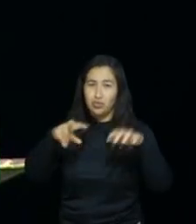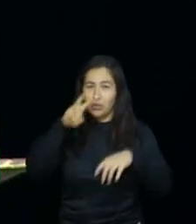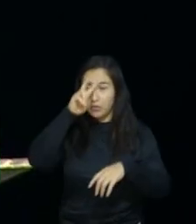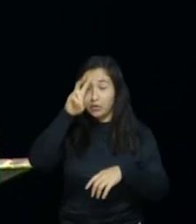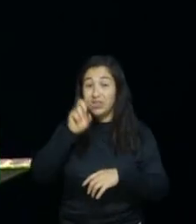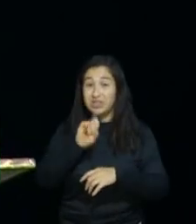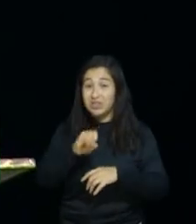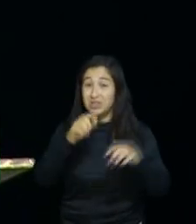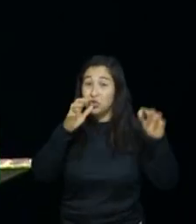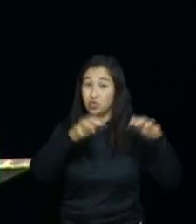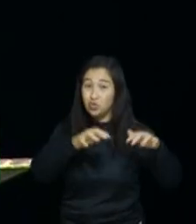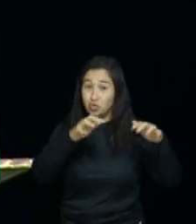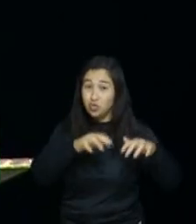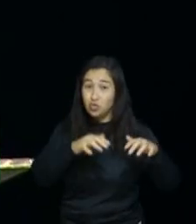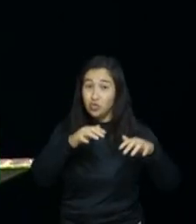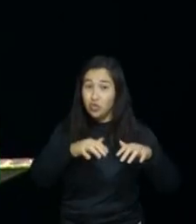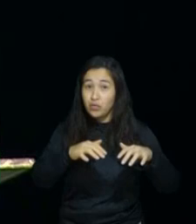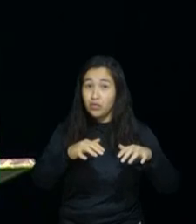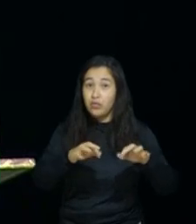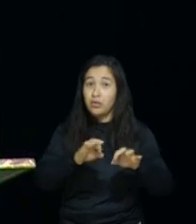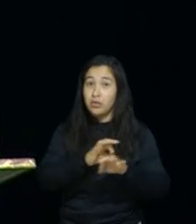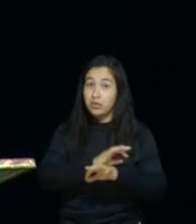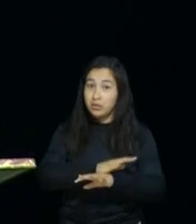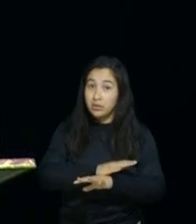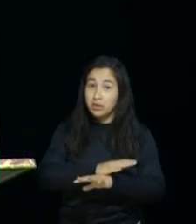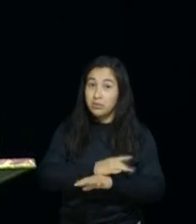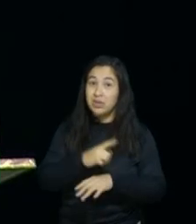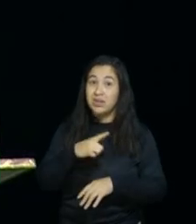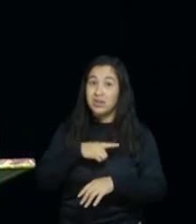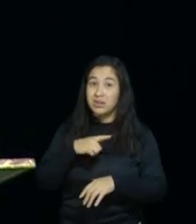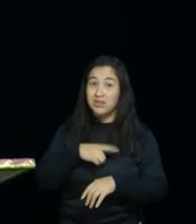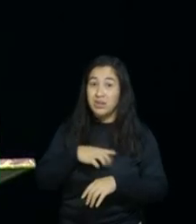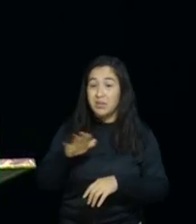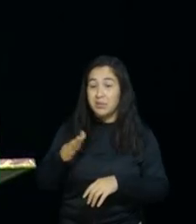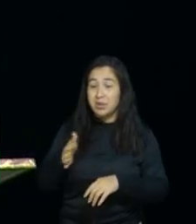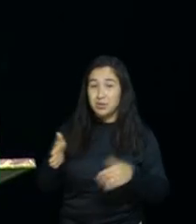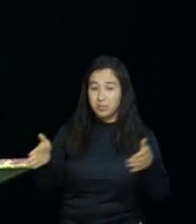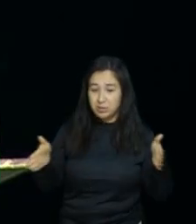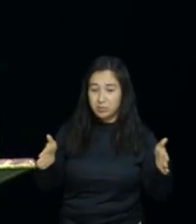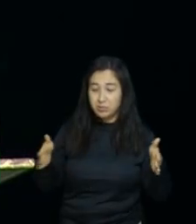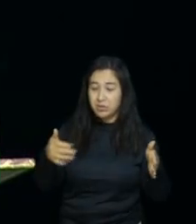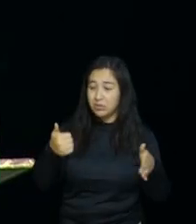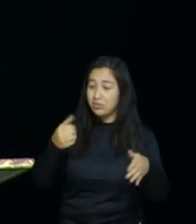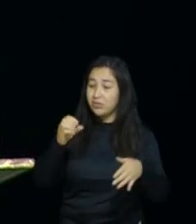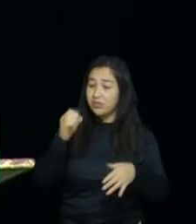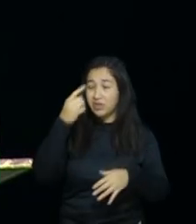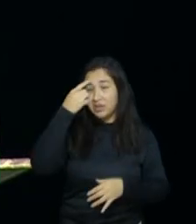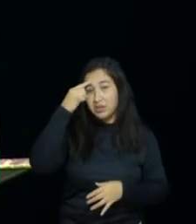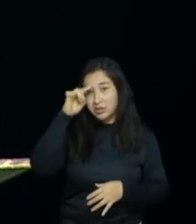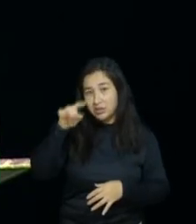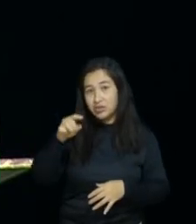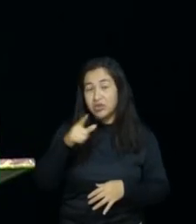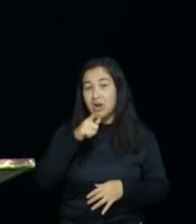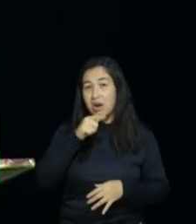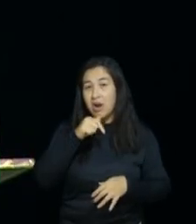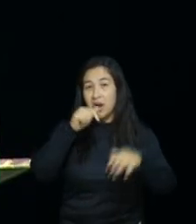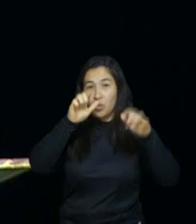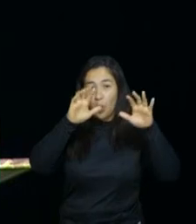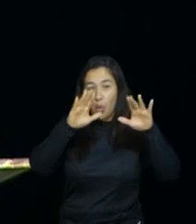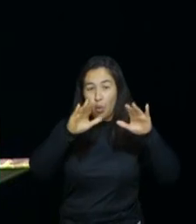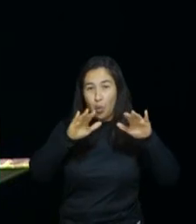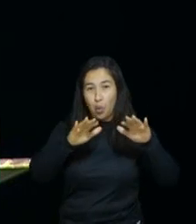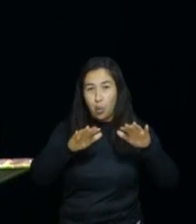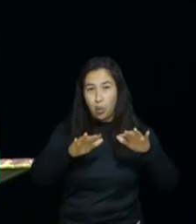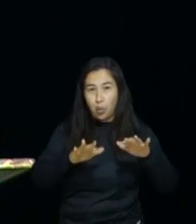chover mais, vai levar ainda 10 dias para a água baixar. É uma tragédia sem